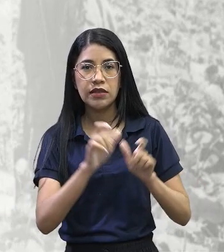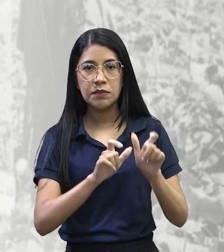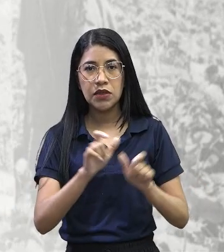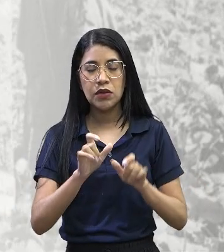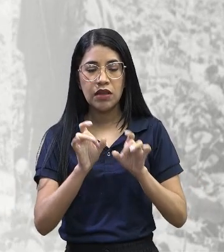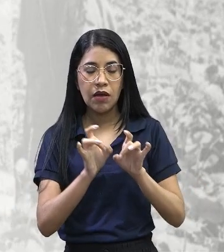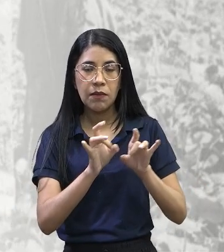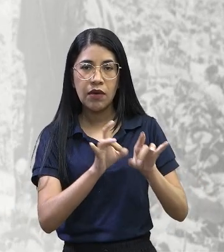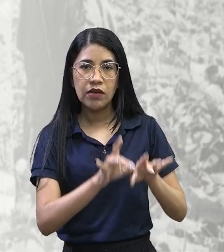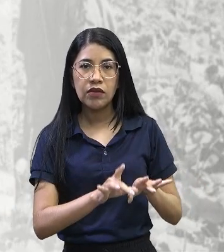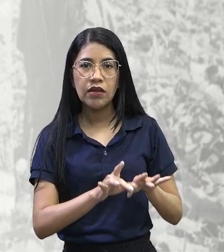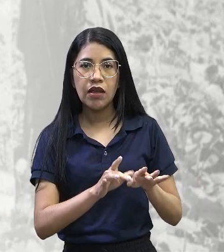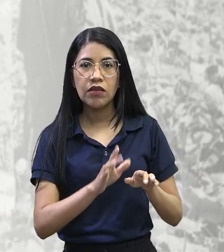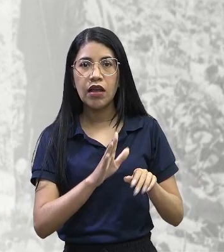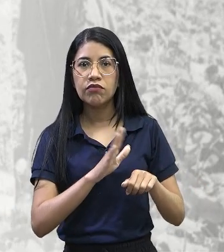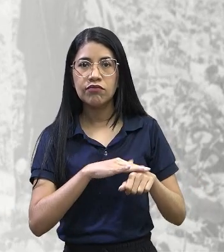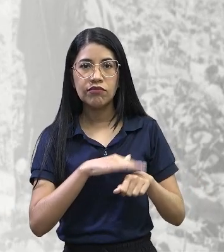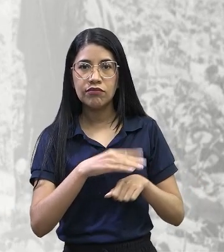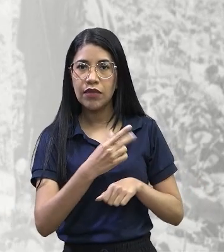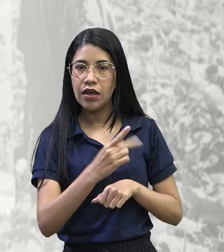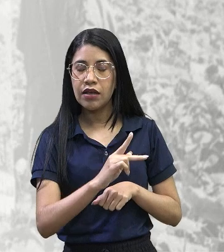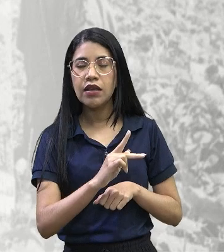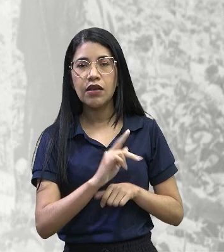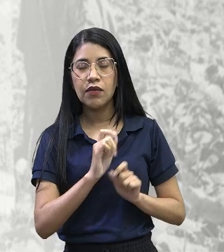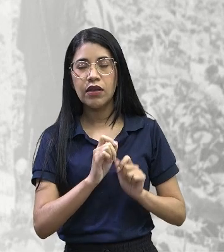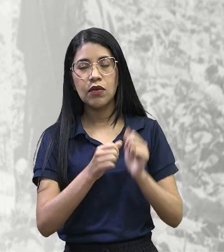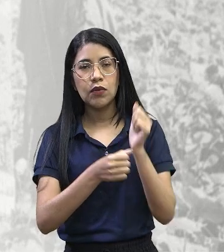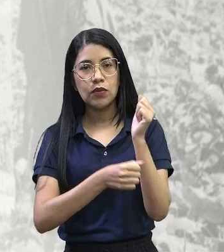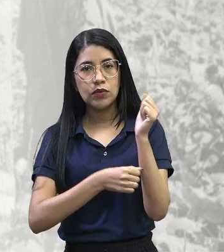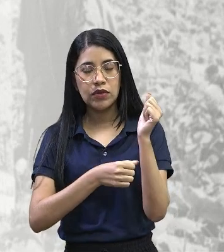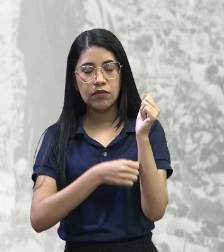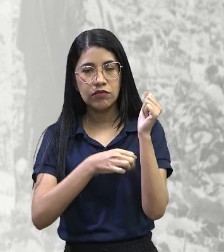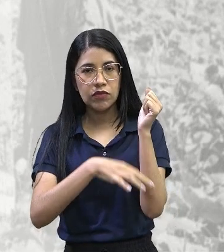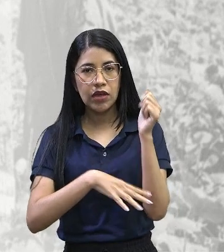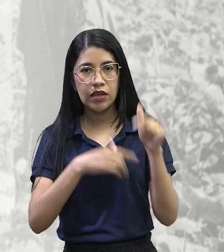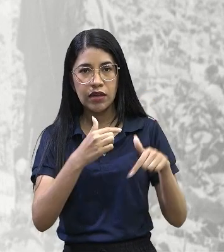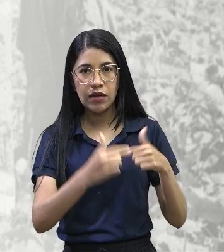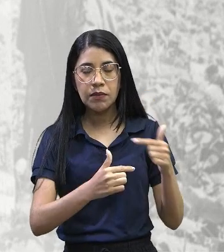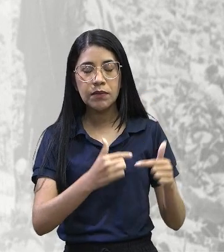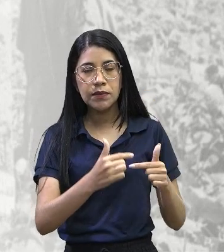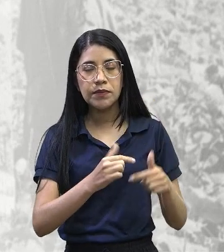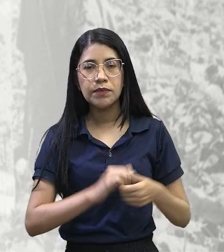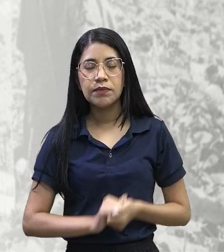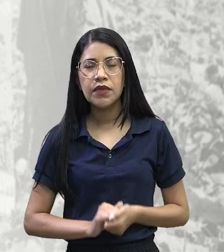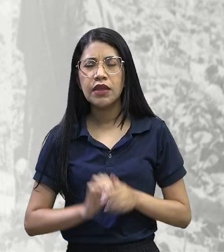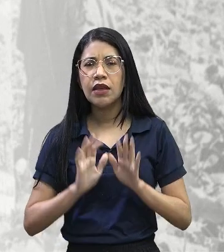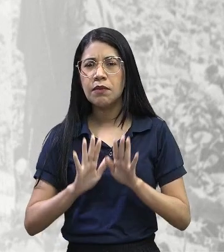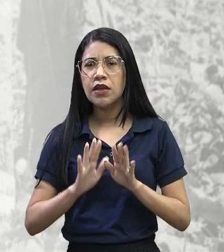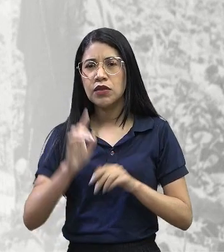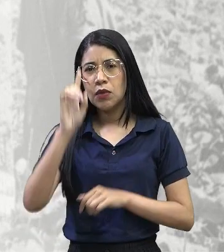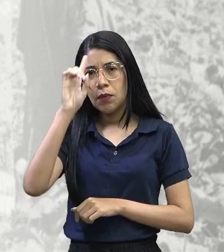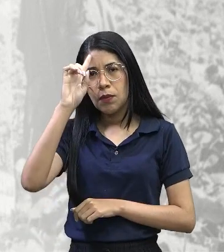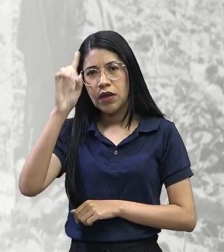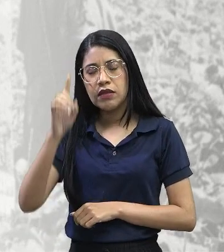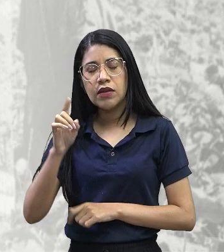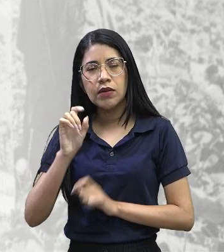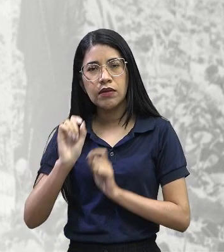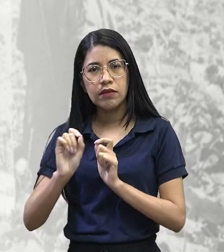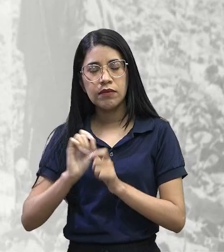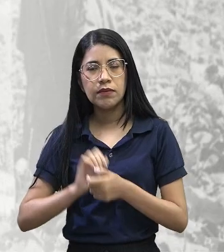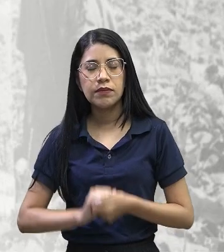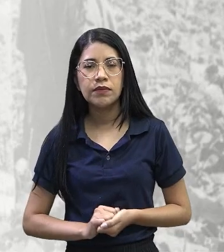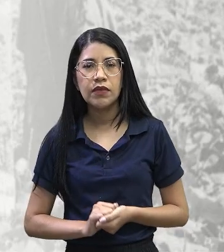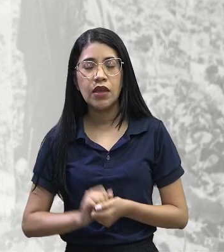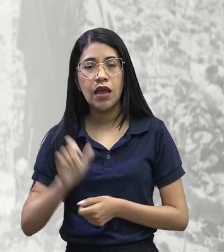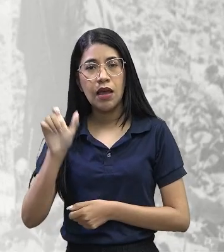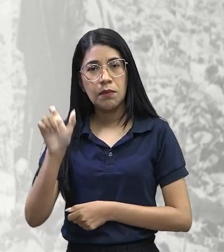abandonado à própria sorte, é justamente ali o seringueiro. E professor, quem era o patrão, professor? Quem era o